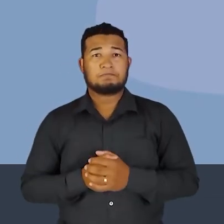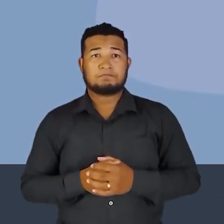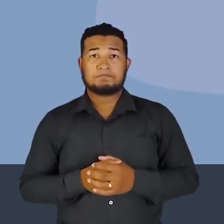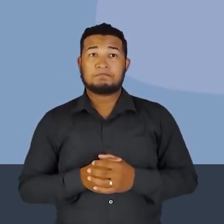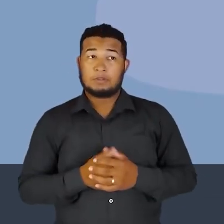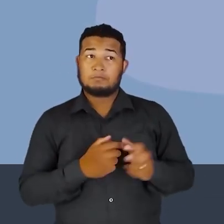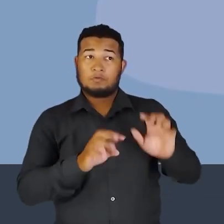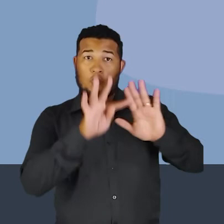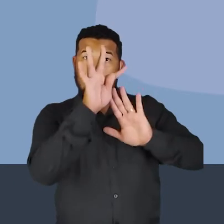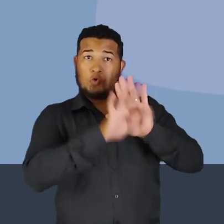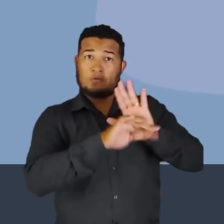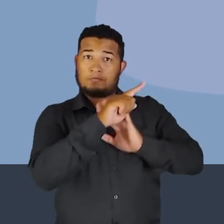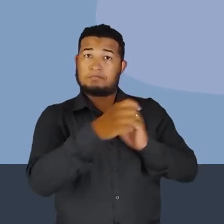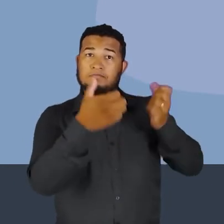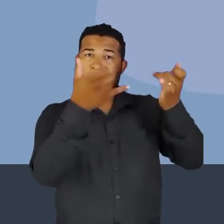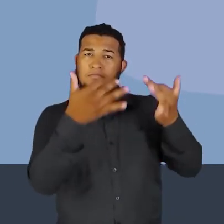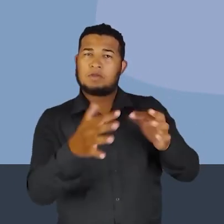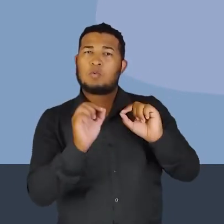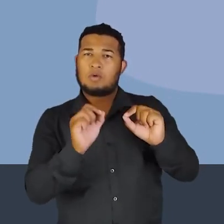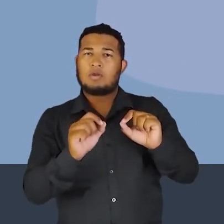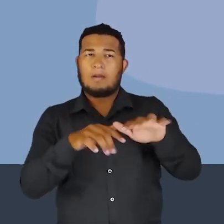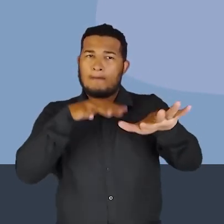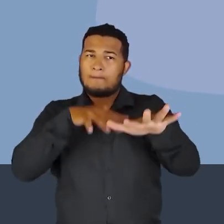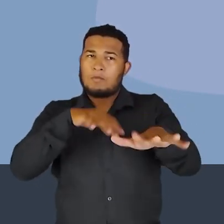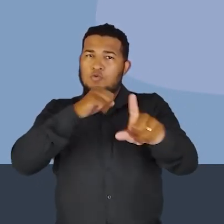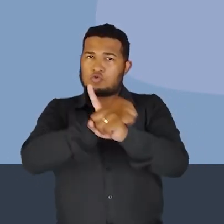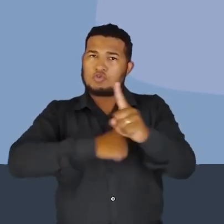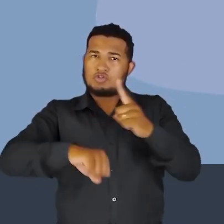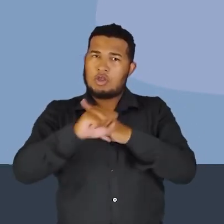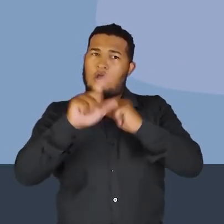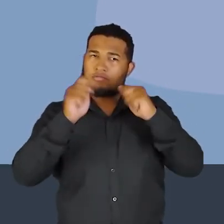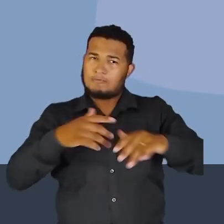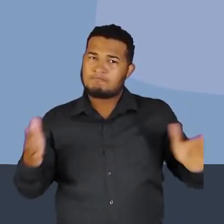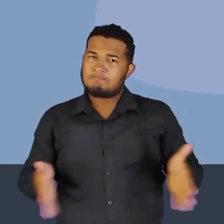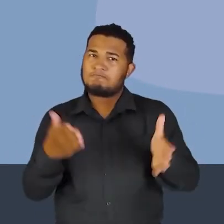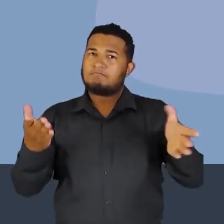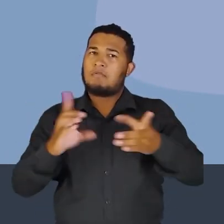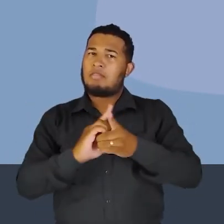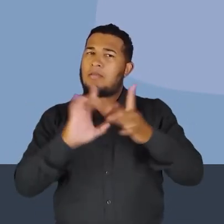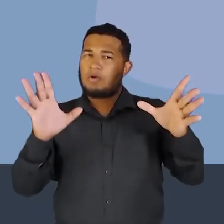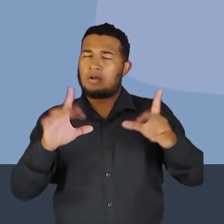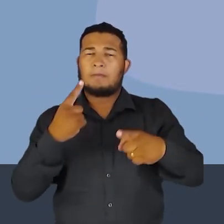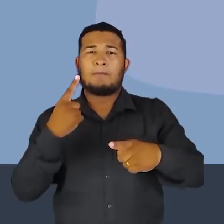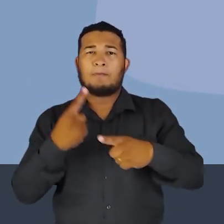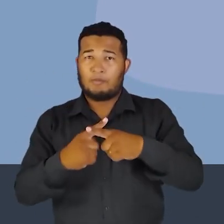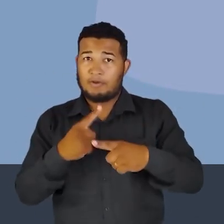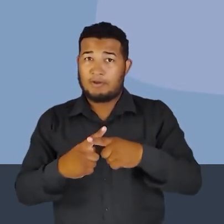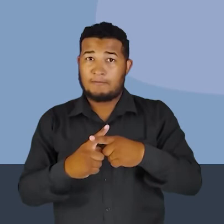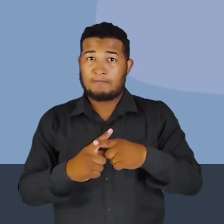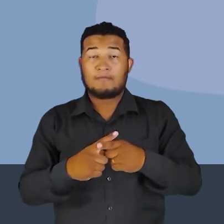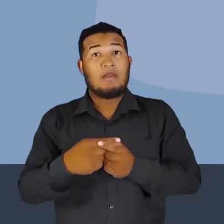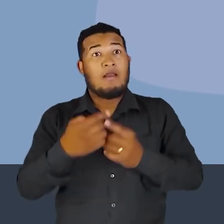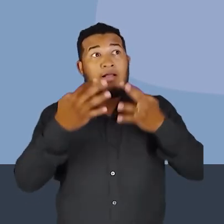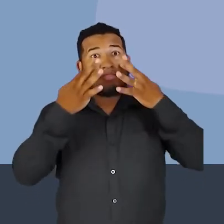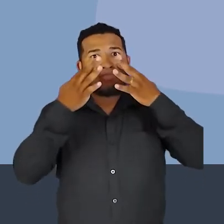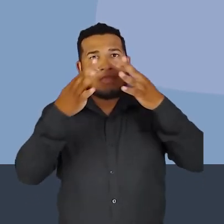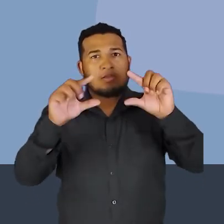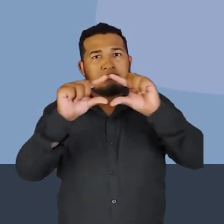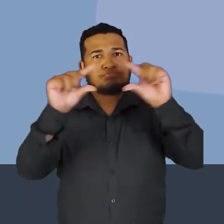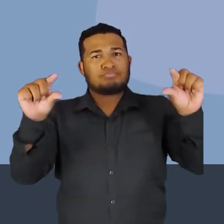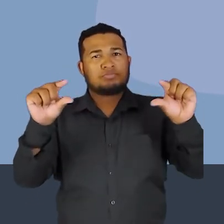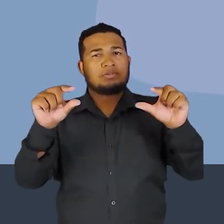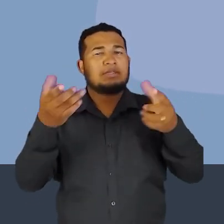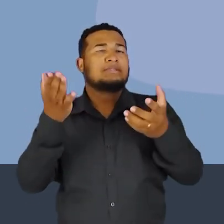os movimentos sociais contribuem para o processo de construção democrática. Por quê? Atenção para o enunciado. Ele quer